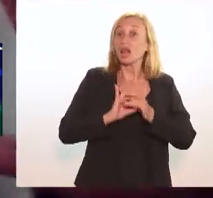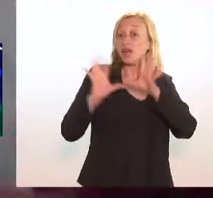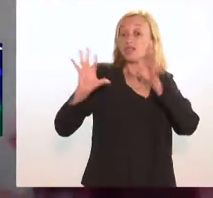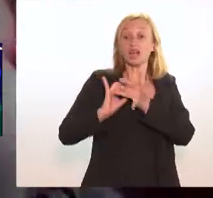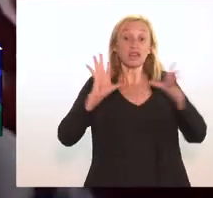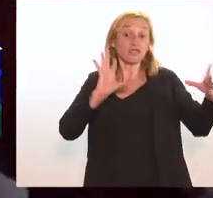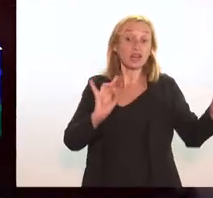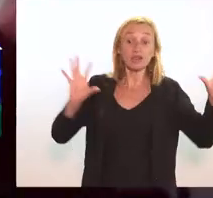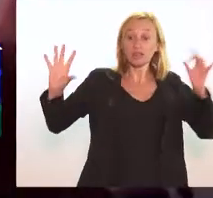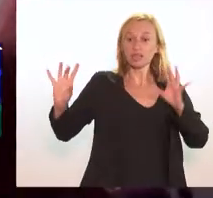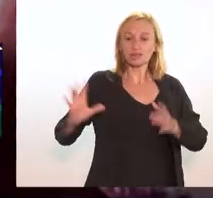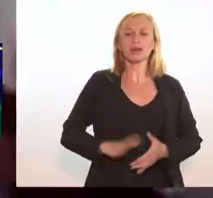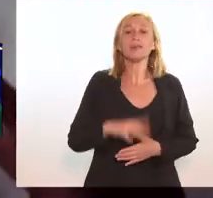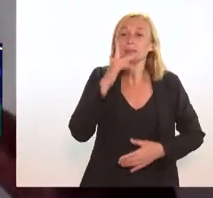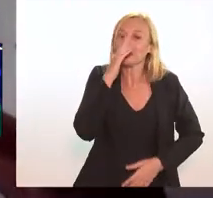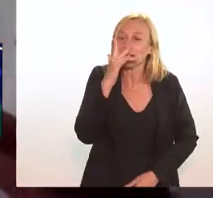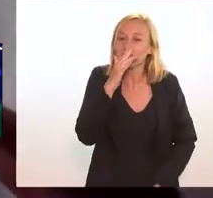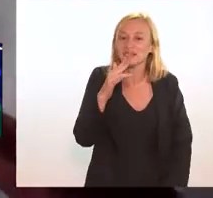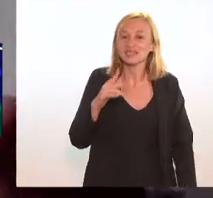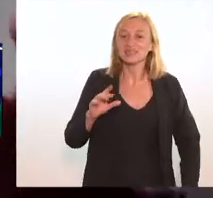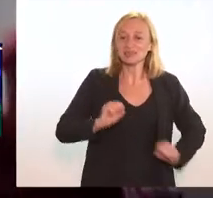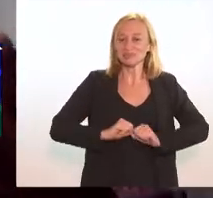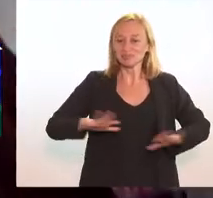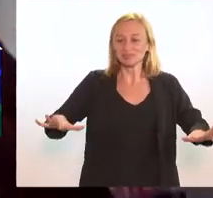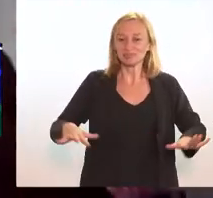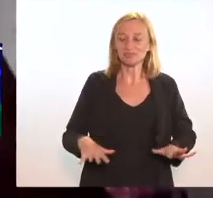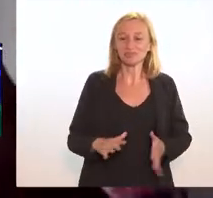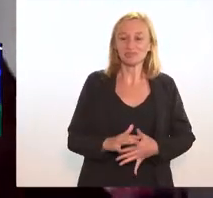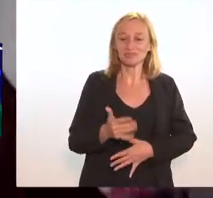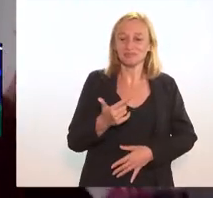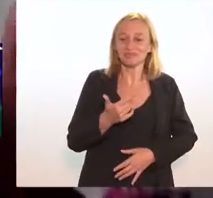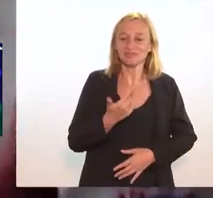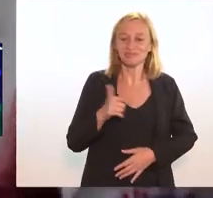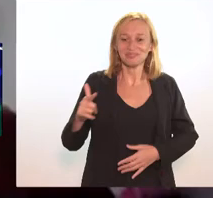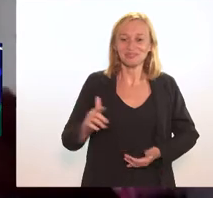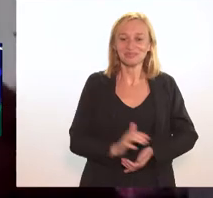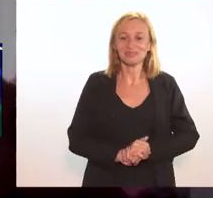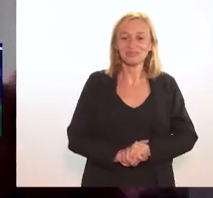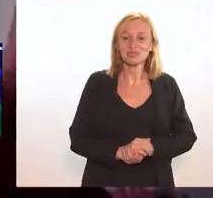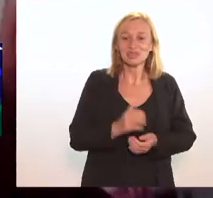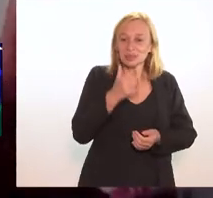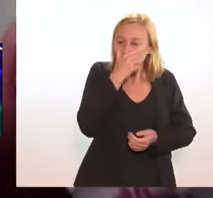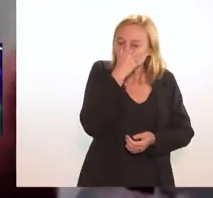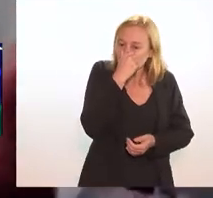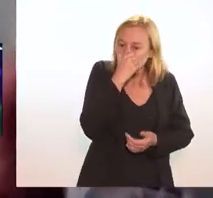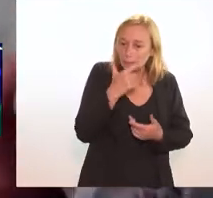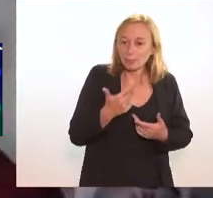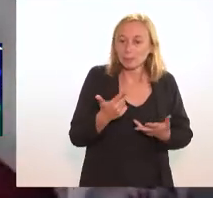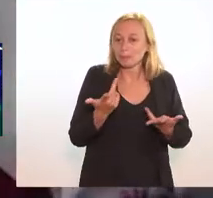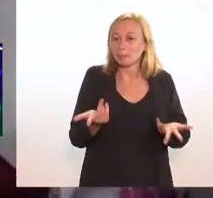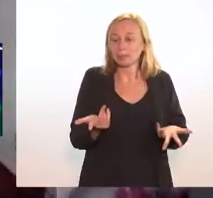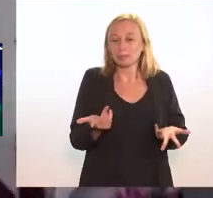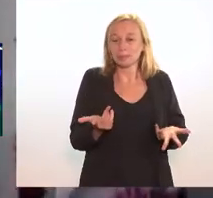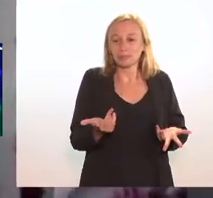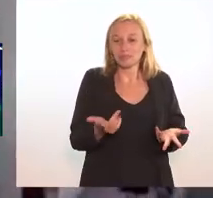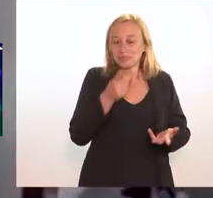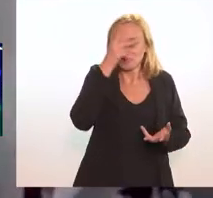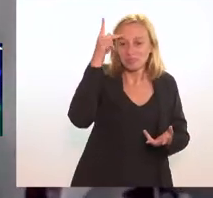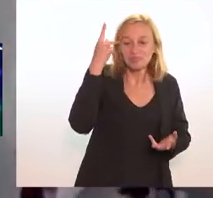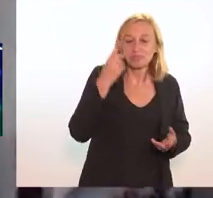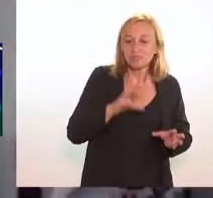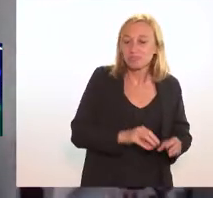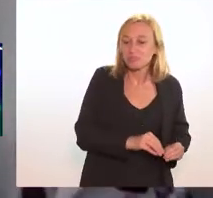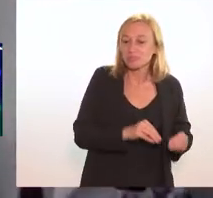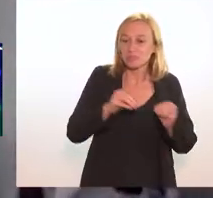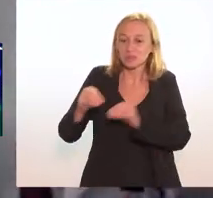Parece que a pandemia não existe, que os leitos não estão superlotados, que tem gente aguardando para ser transferido para uma